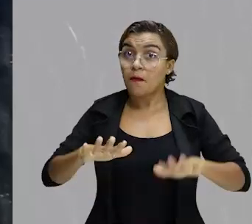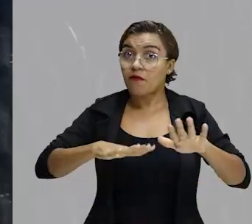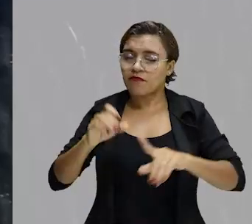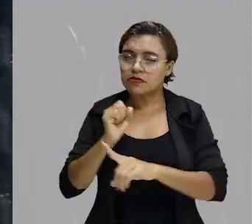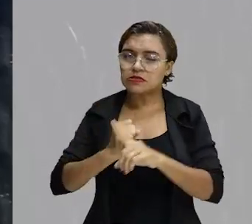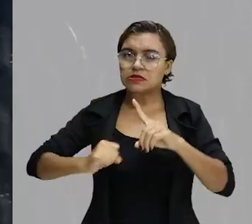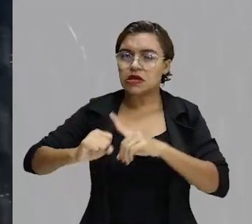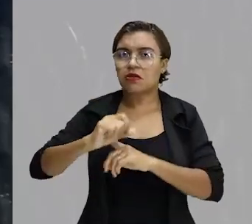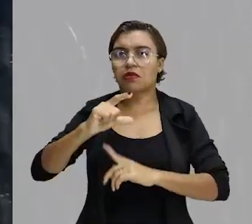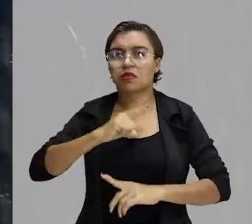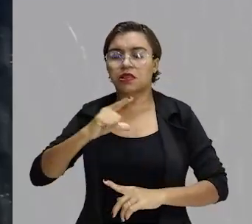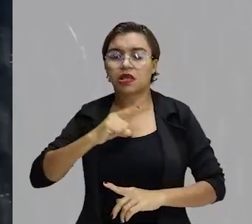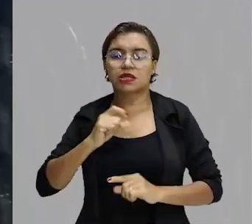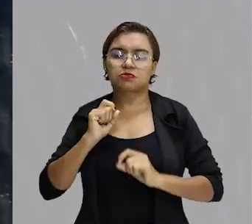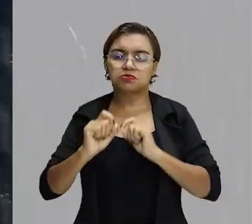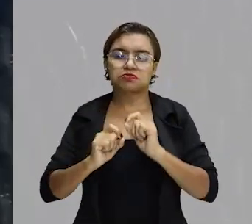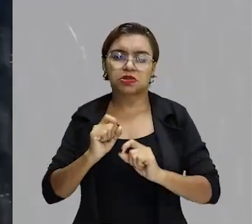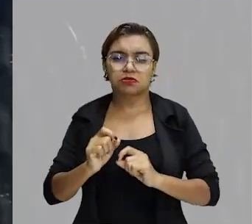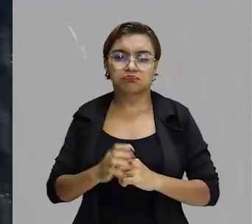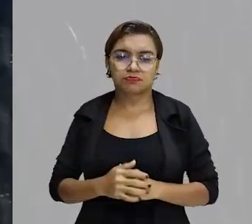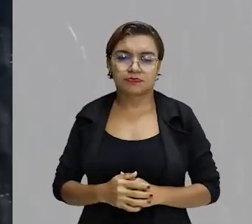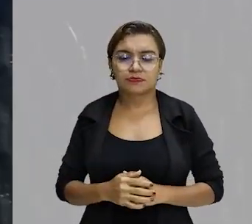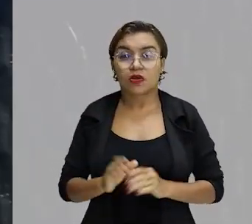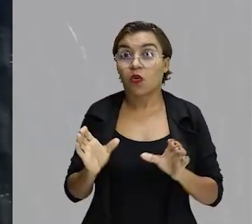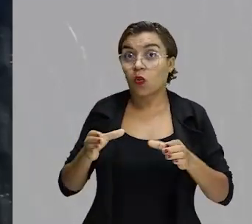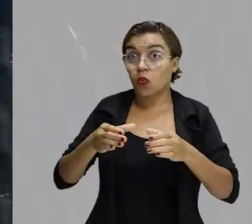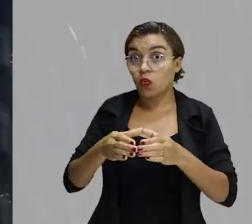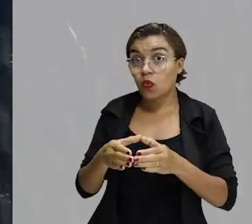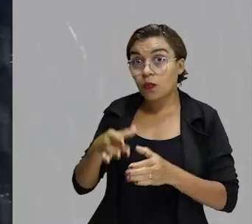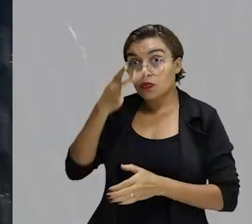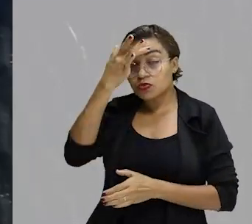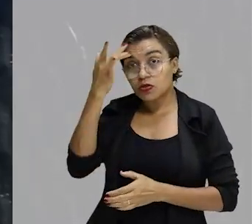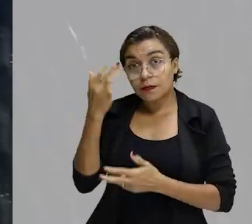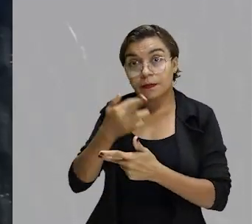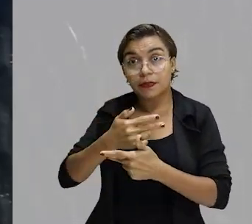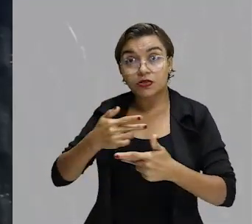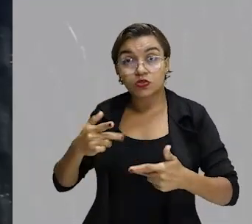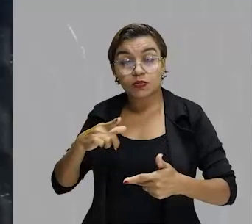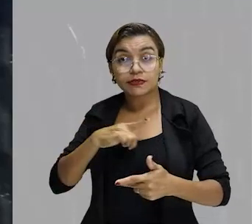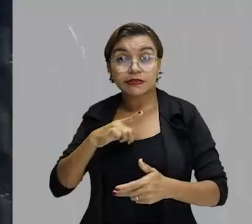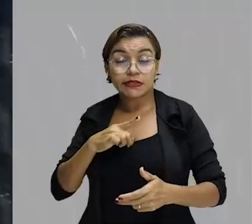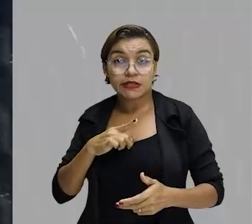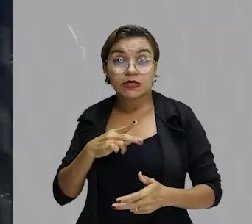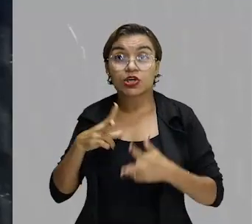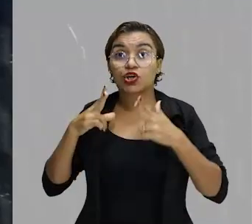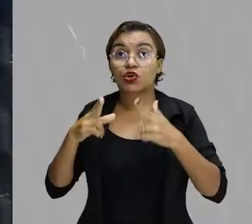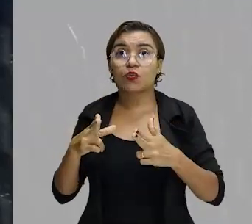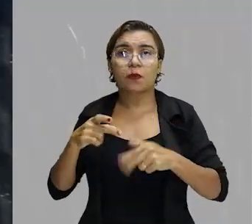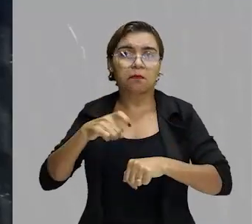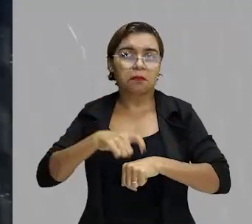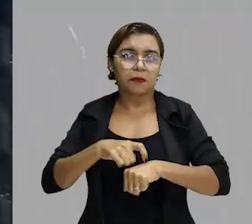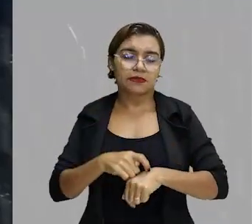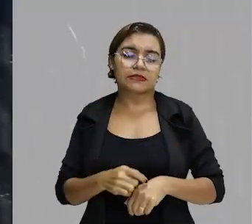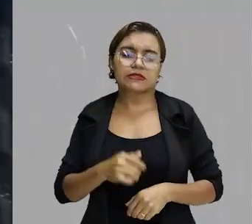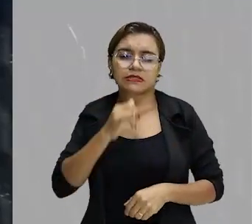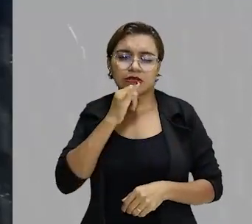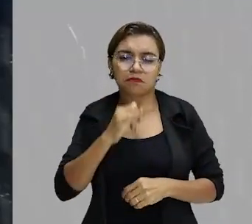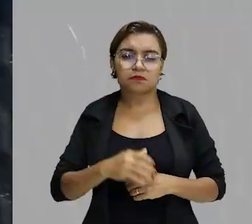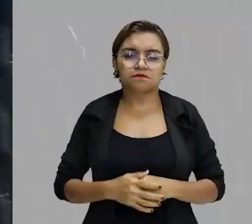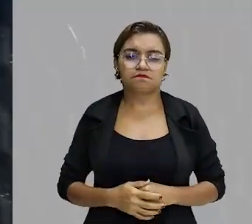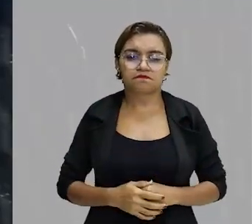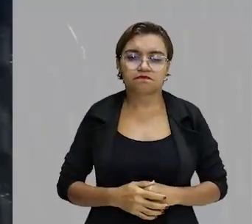tornar então uma espécie de porta-voz de um grupo de pessoas que se encontra numa mesma situação, seja